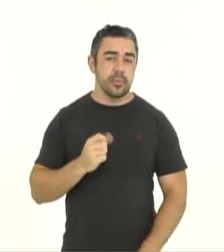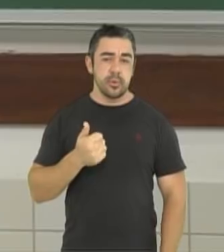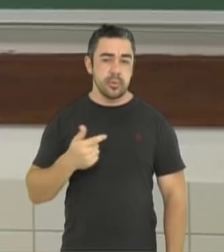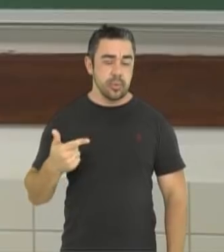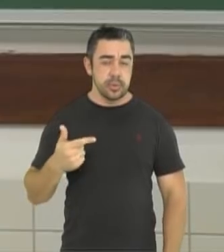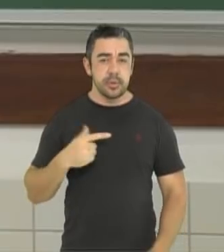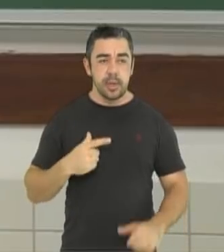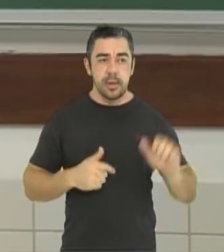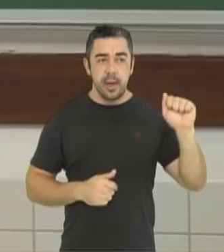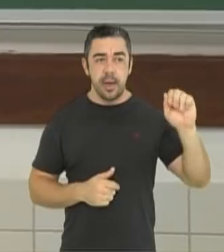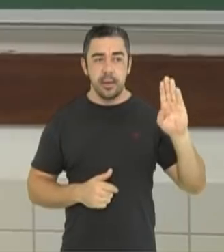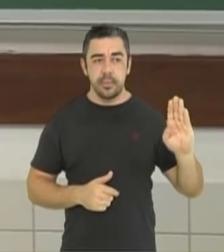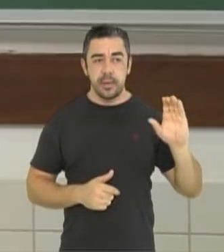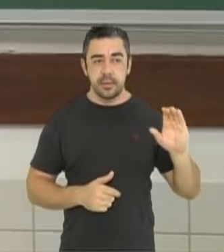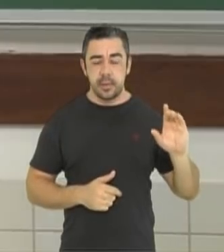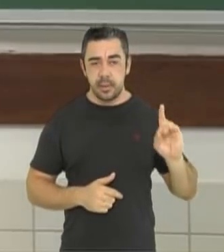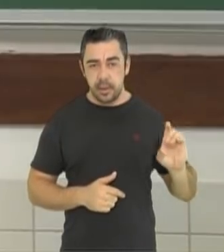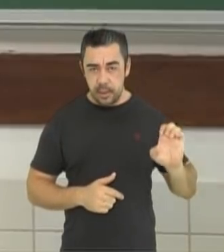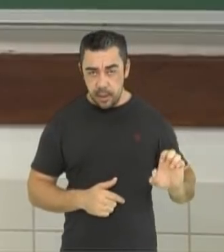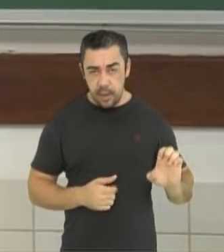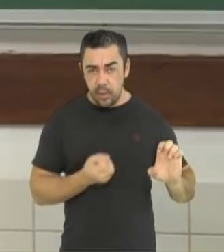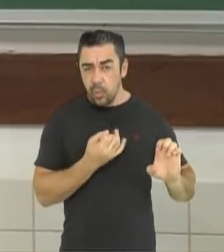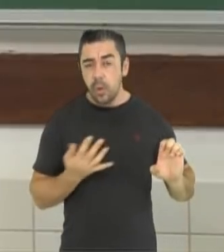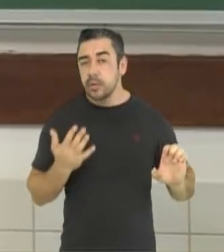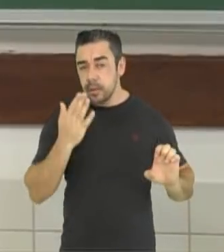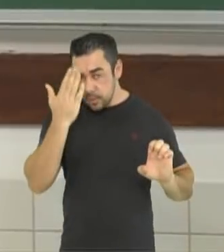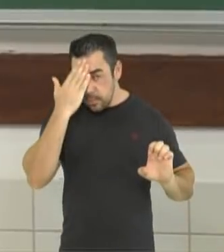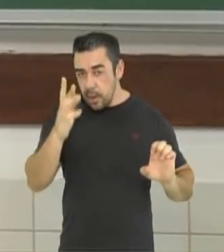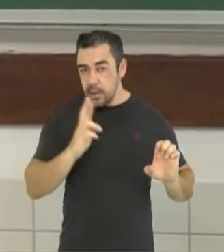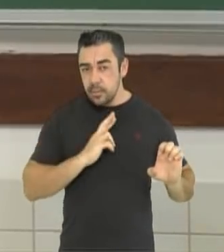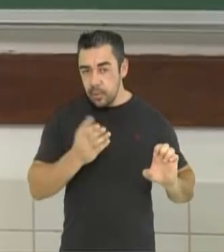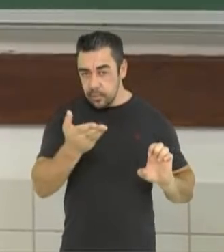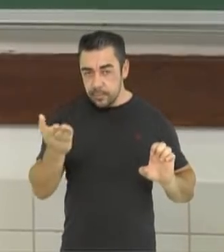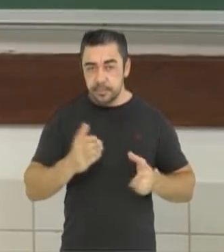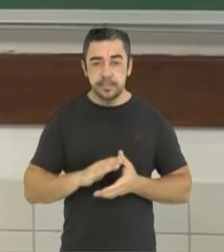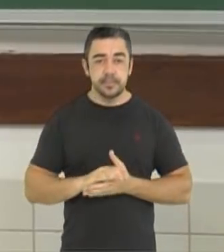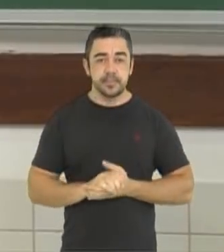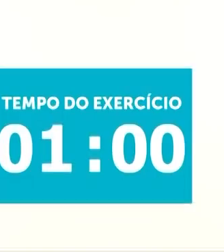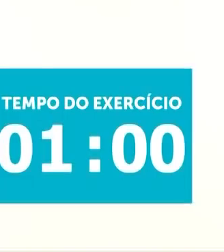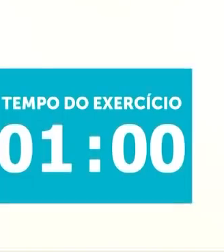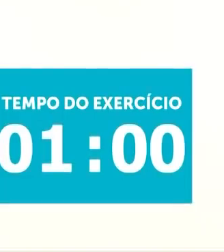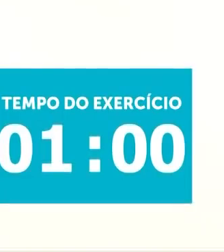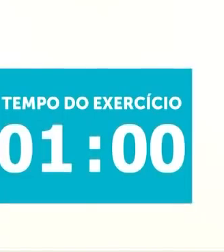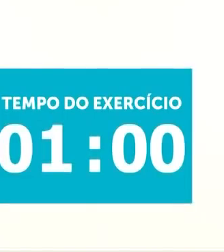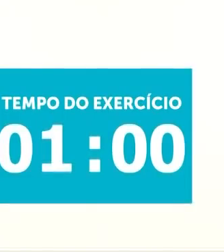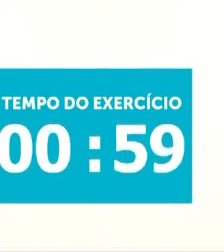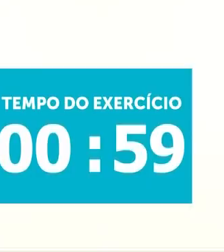as opções e notação científica. Quero saber a resposta correta. Agora é com vocês.